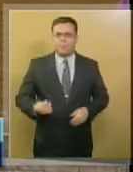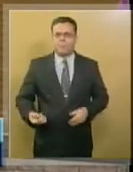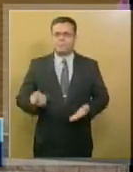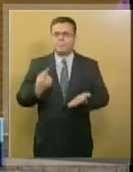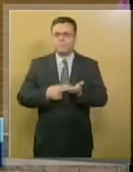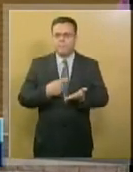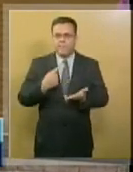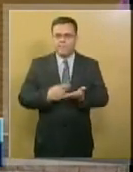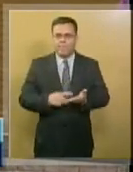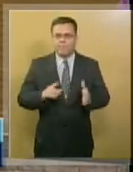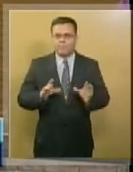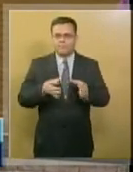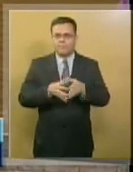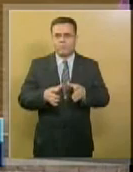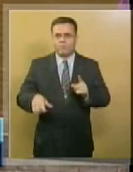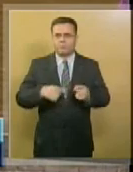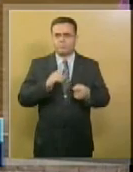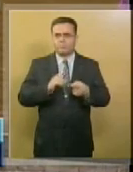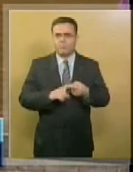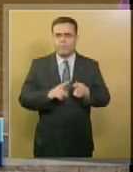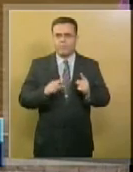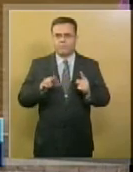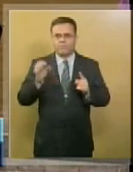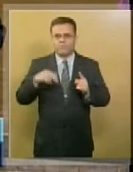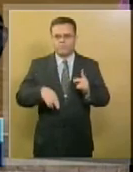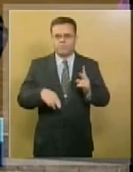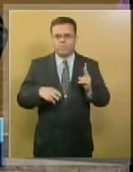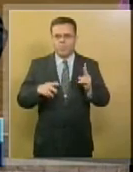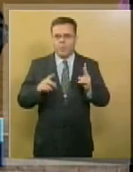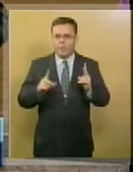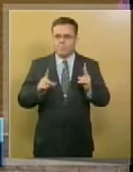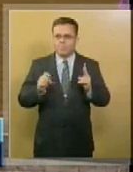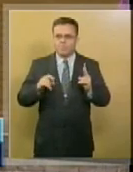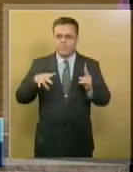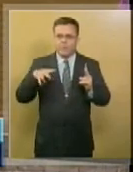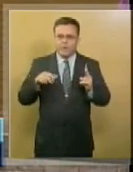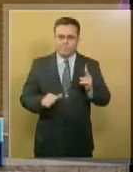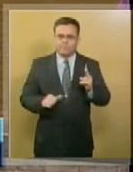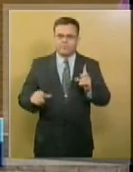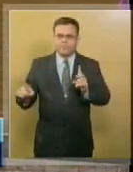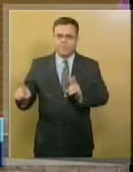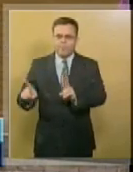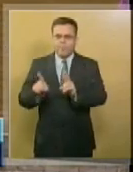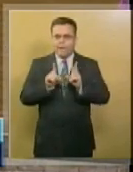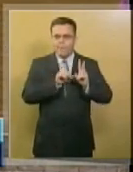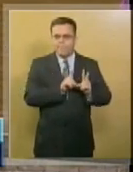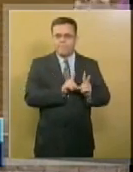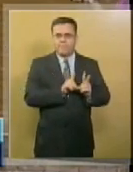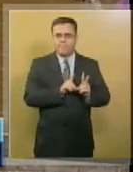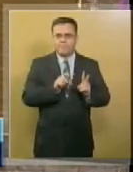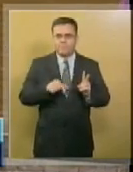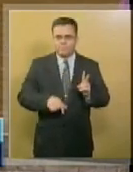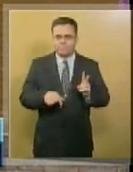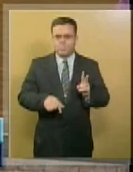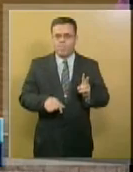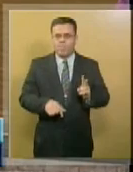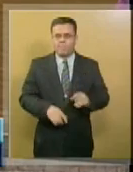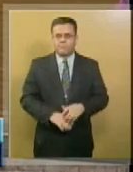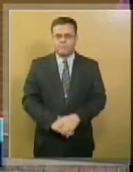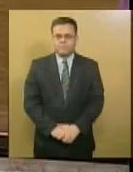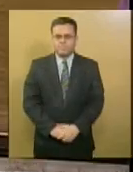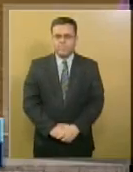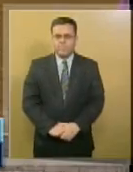Nomeio uma comissão formada pelos deputados Robson Viana e a deputada Silvia Fontes para trazer a palestrante até a mesa.